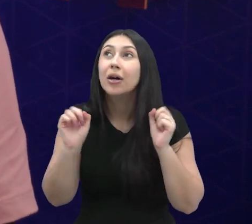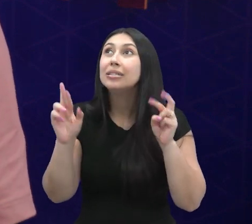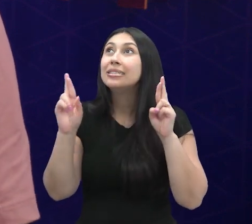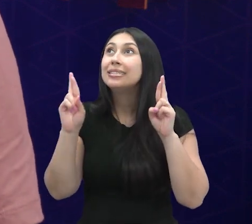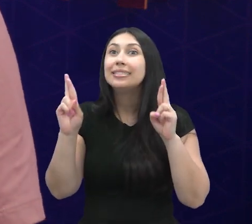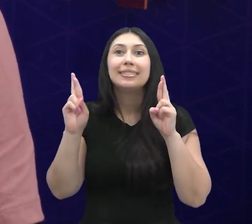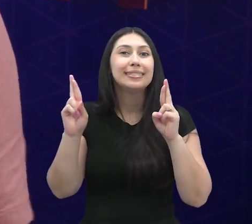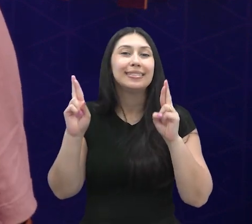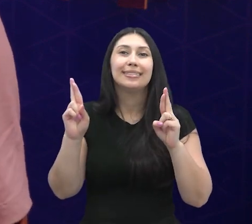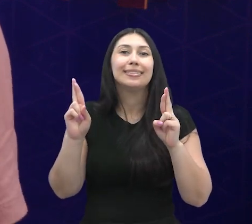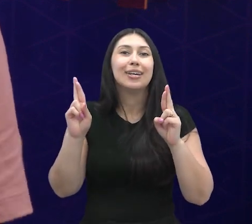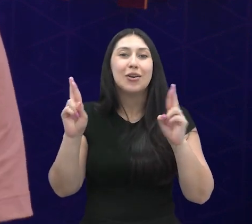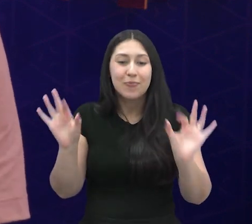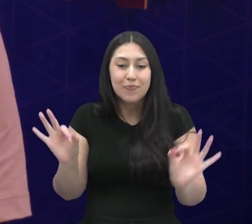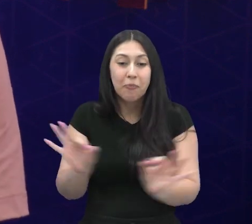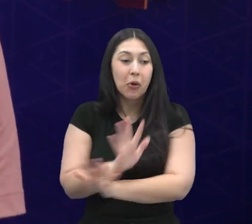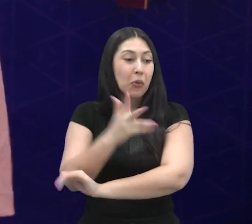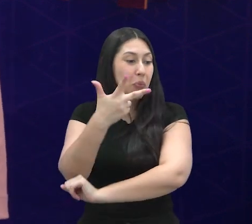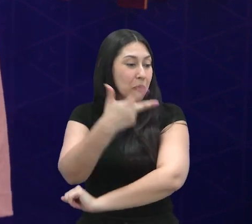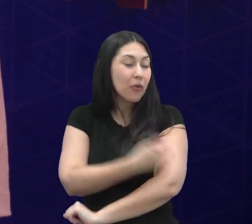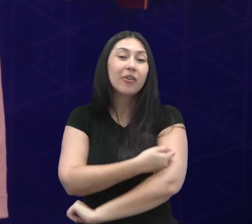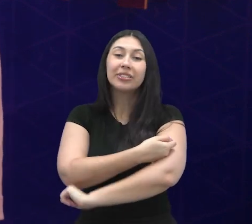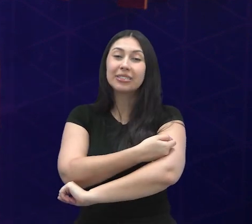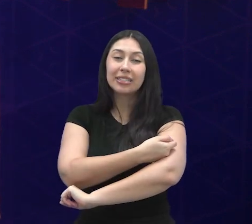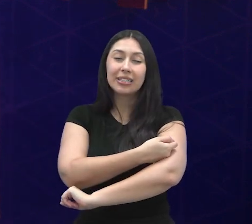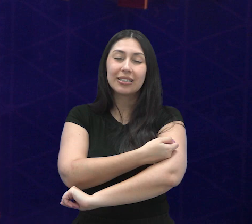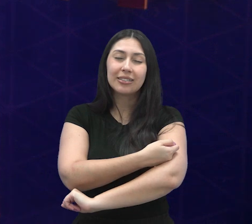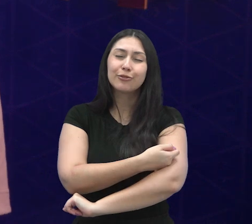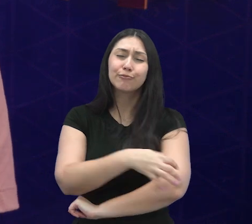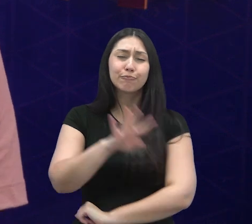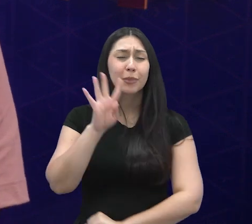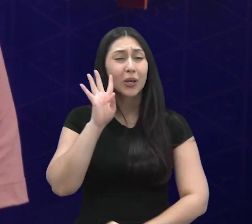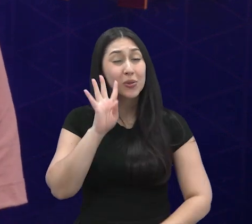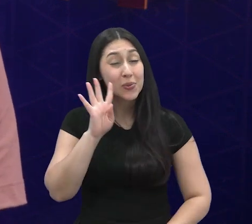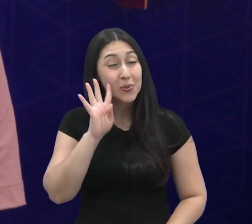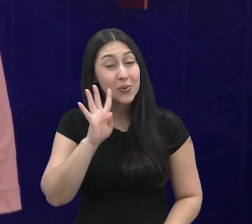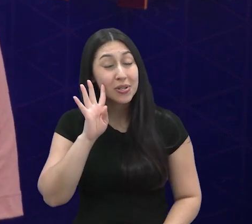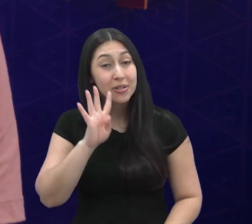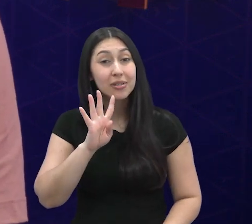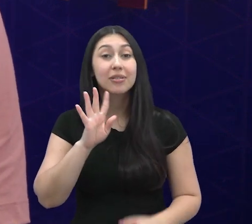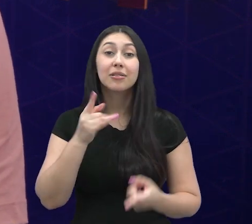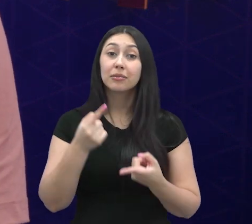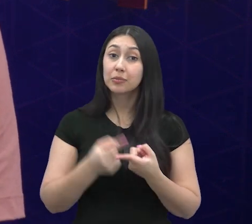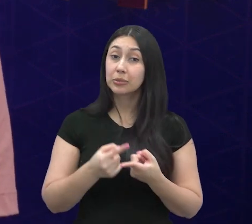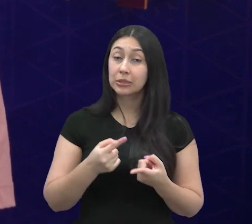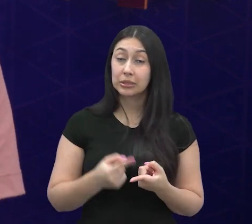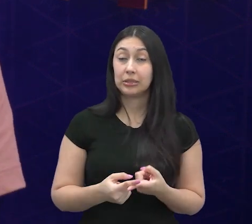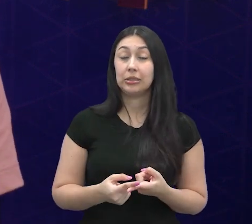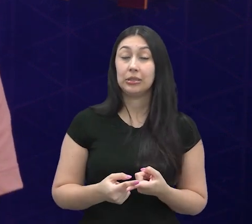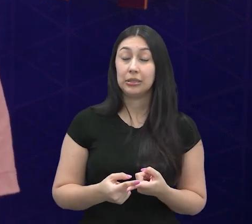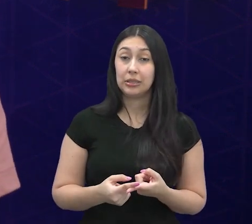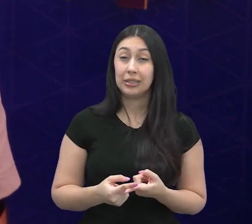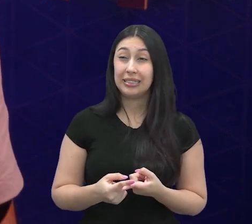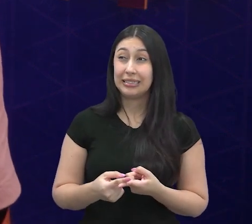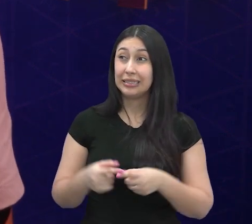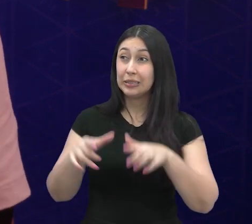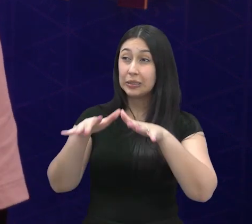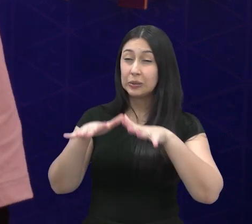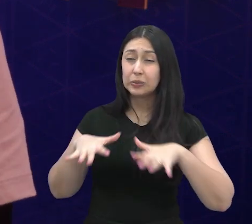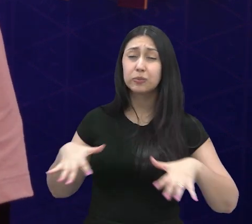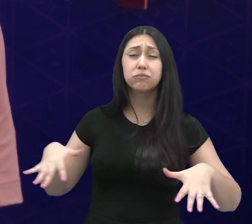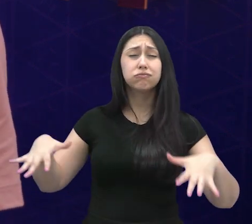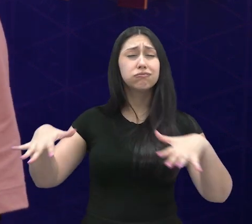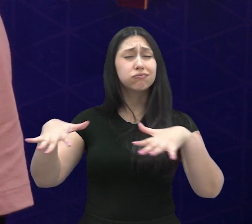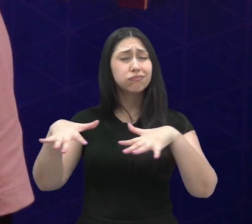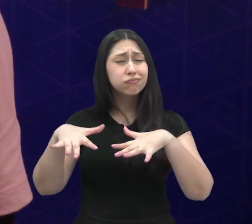só uma expectativa, agora chegou, né, a esperança. Foi muito legal noticiar aquilo, porque realmente